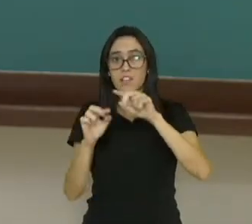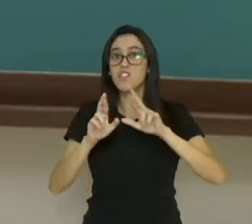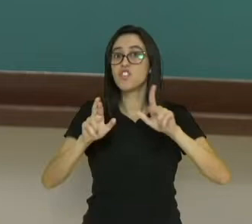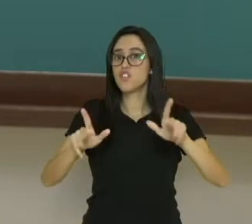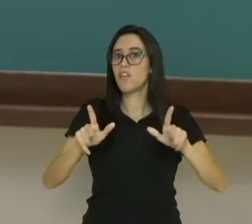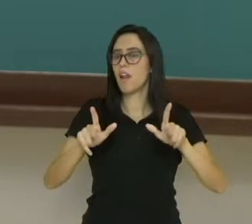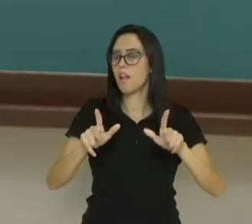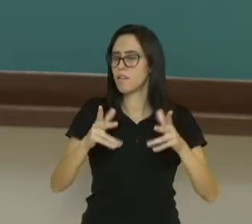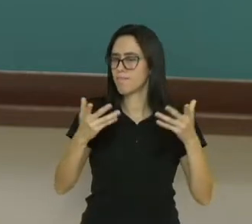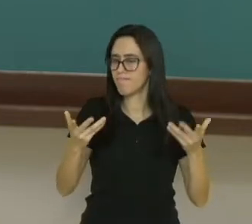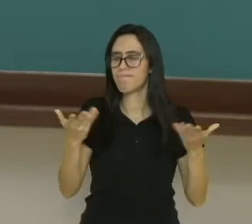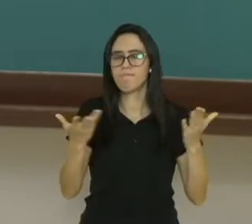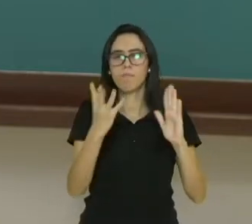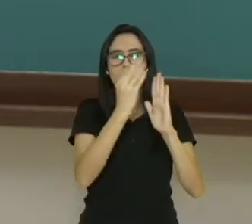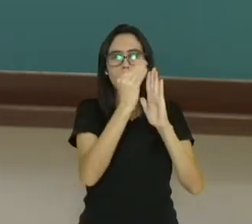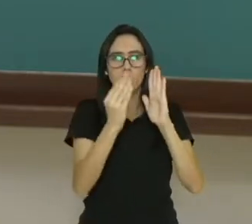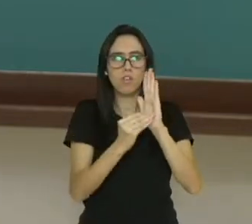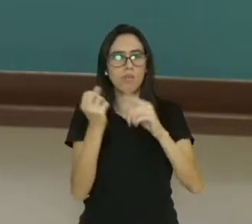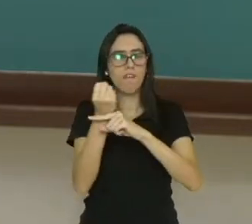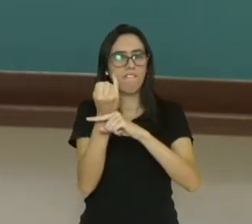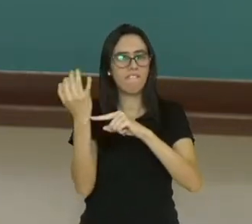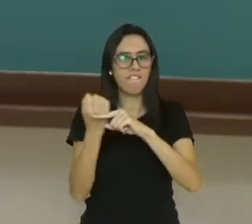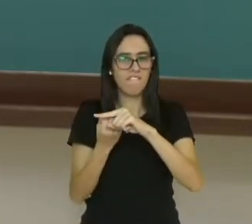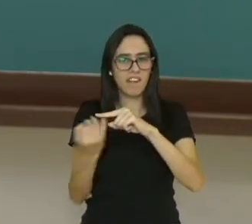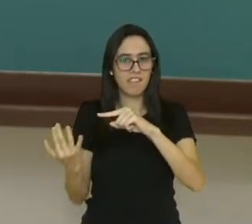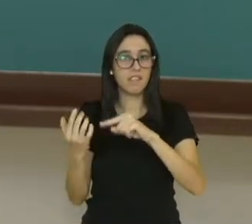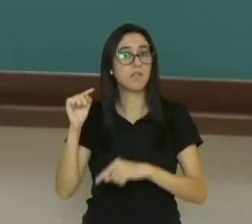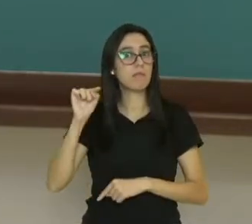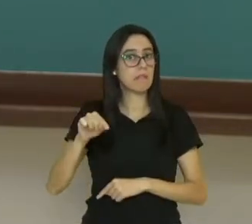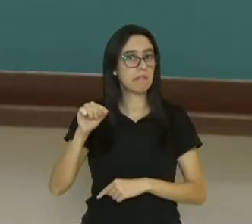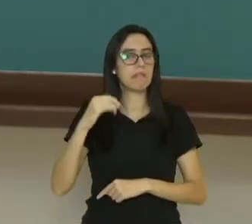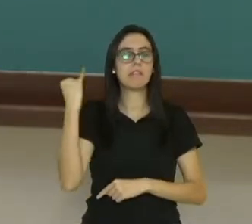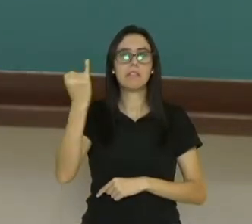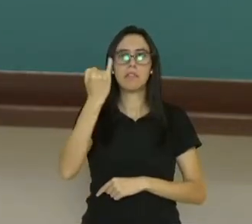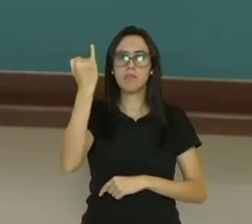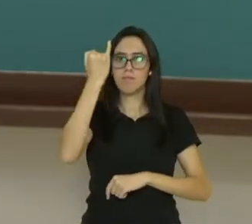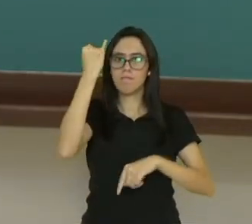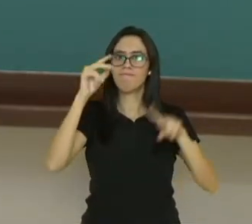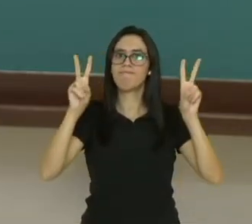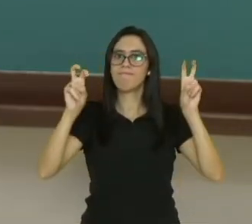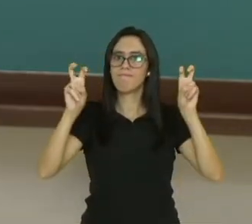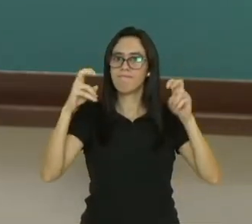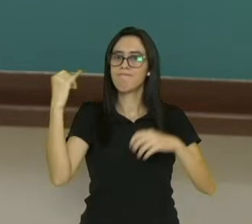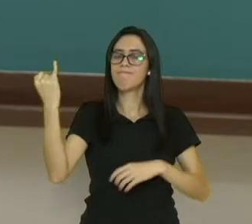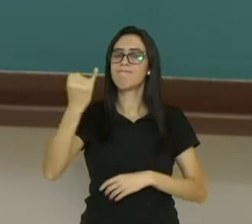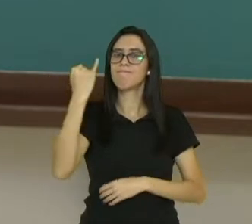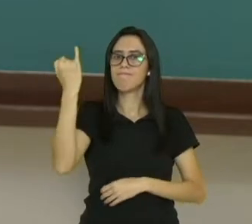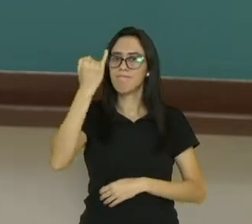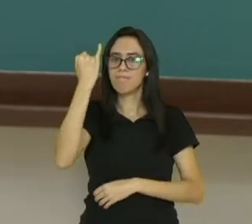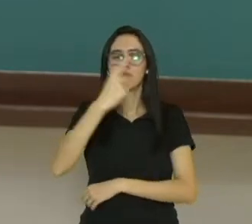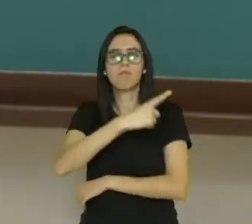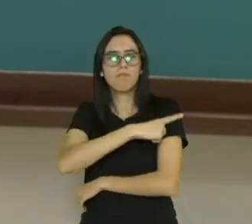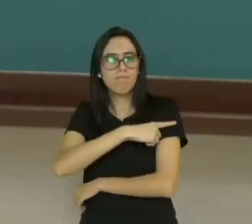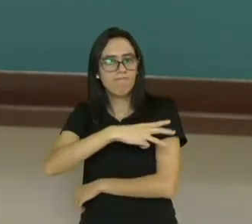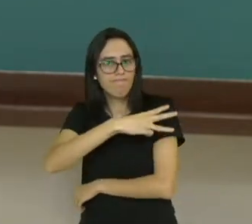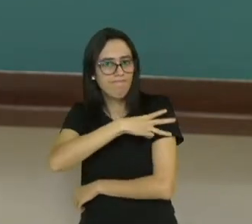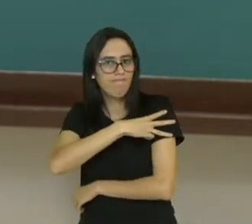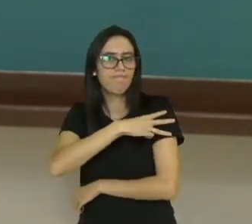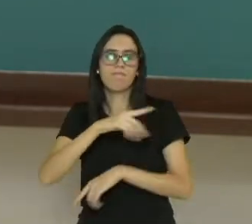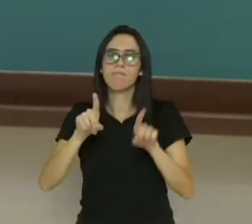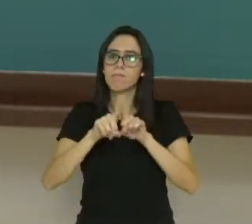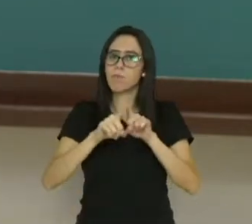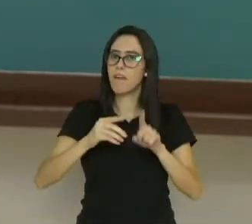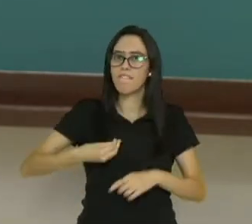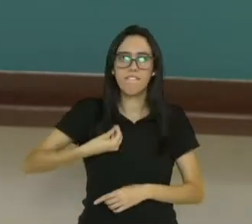conteúdo, frações. Pessoal, conteúdo que cai muito, que a gente usa ao longo de todo o ensino médio, ao longo de toda a nossa